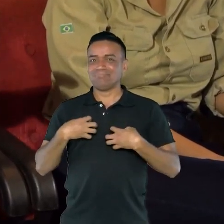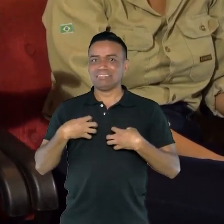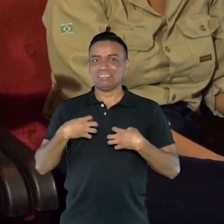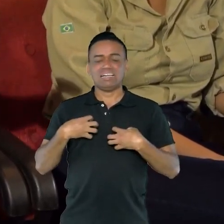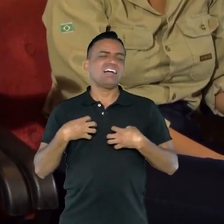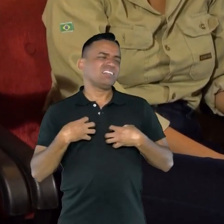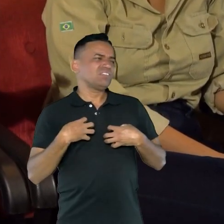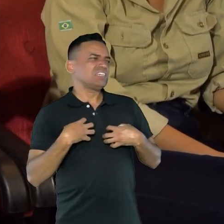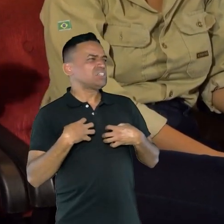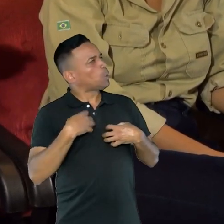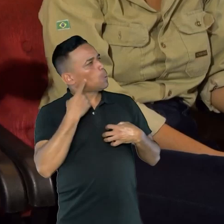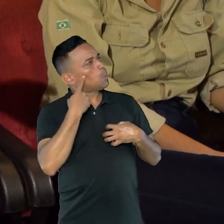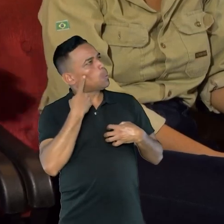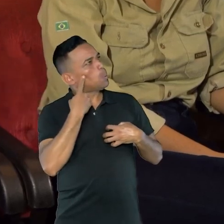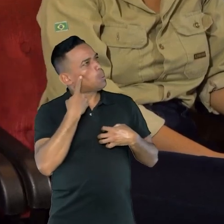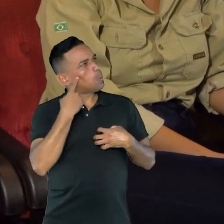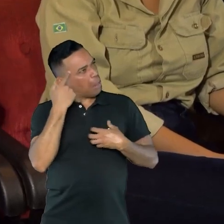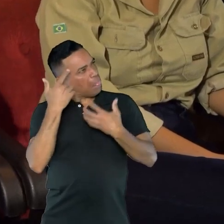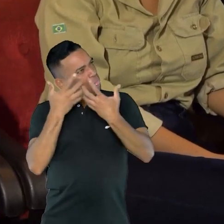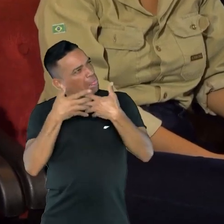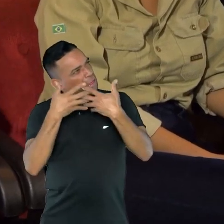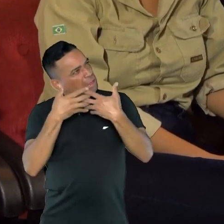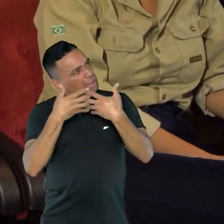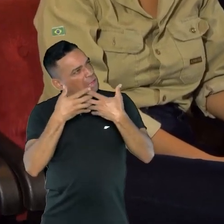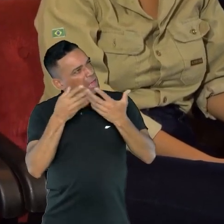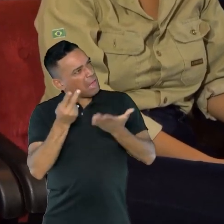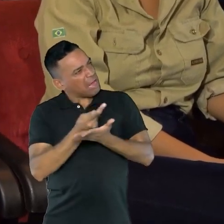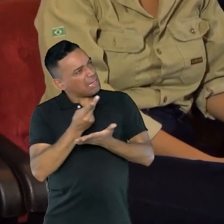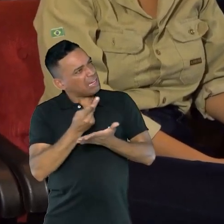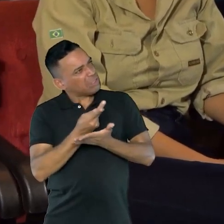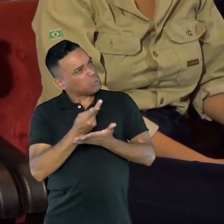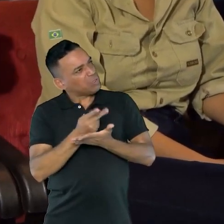perguntar o que deu errado para eu estar aceitando